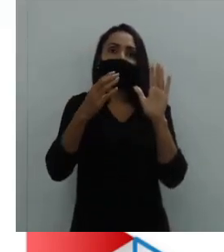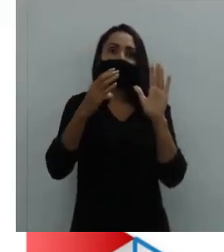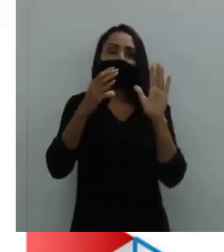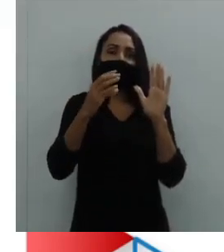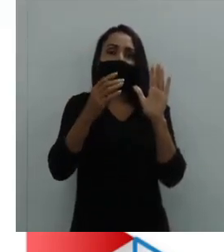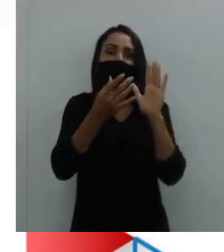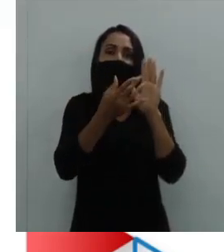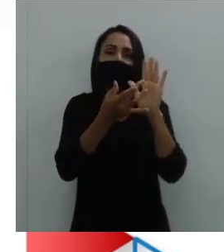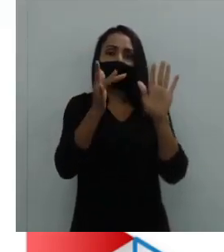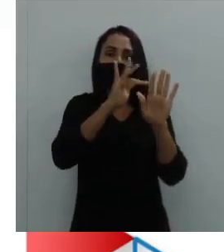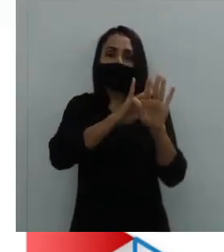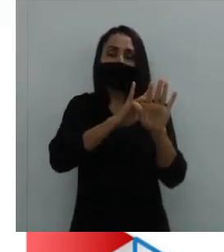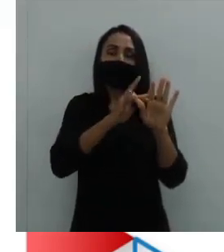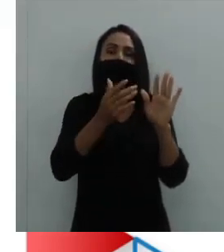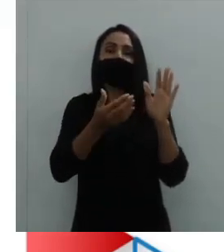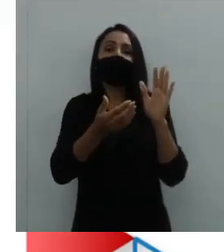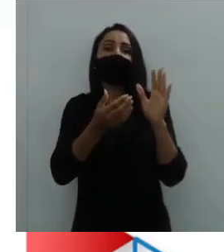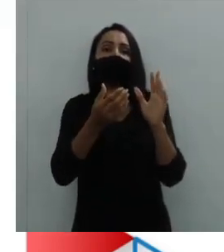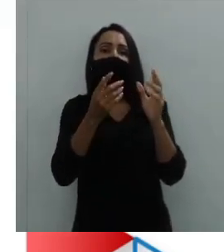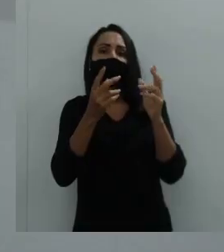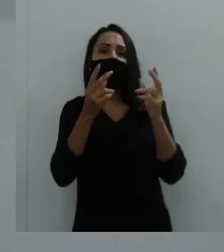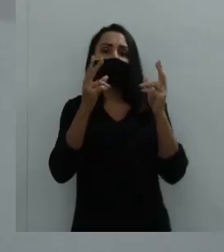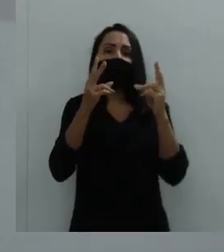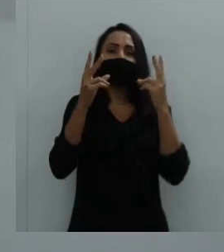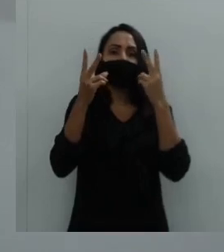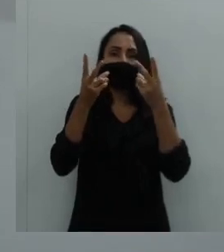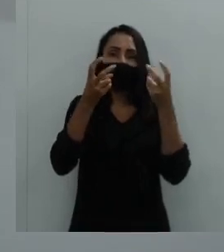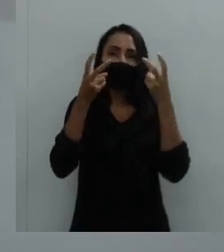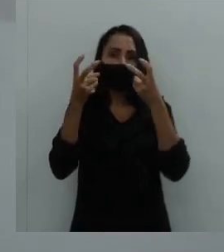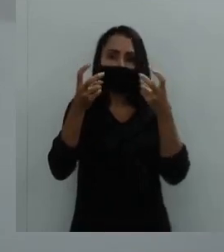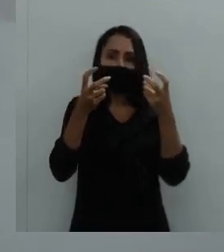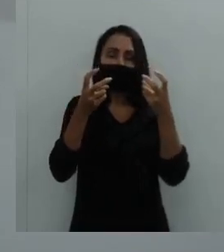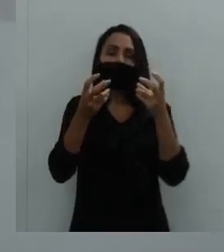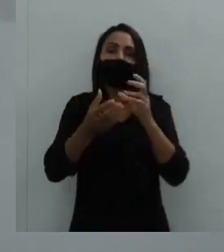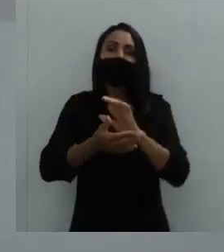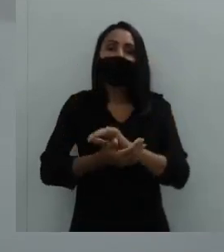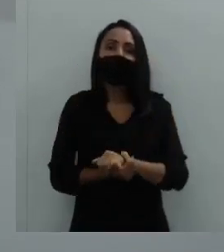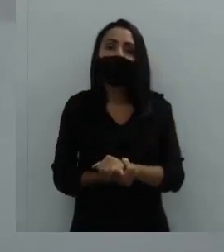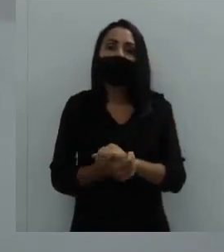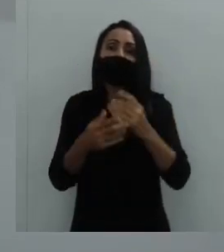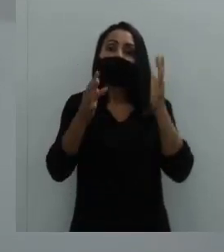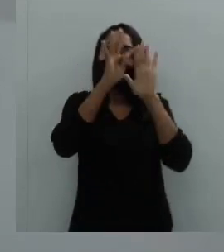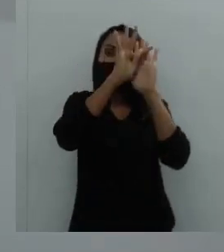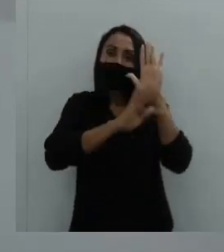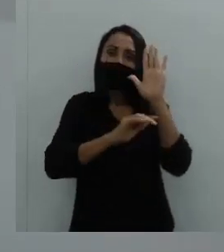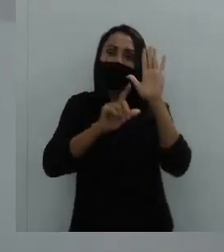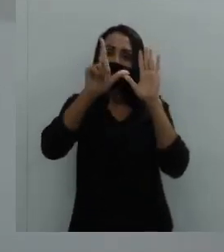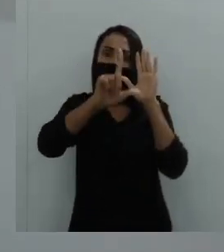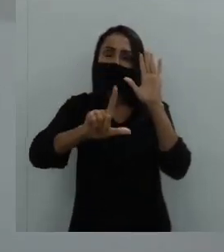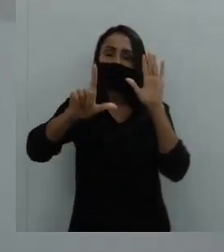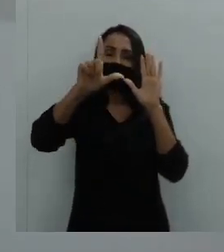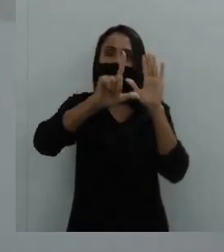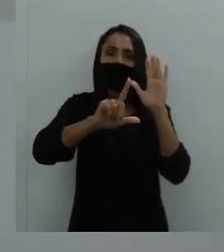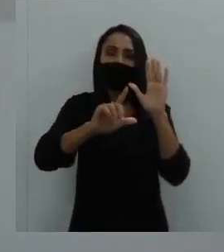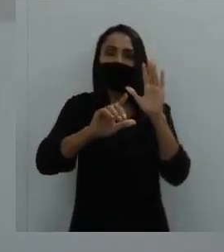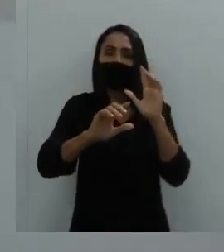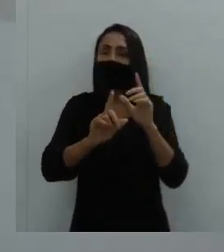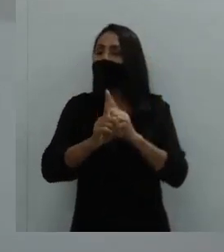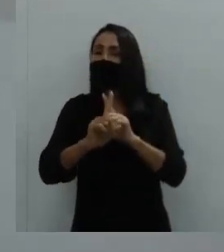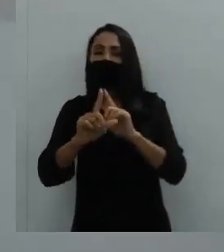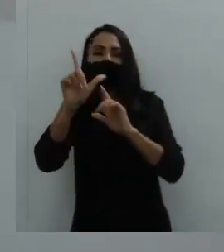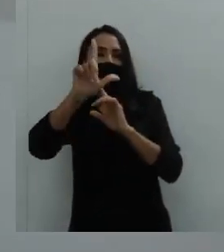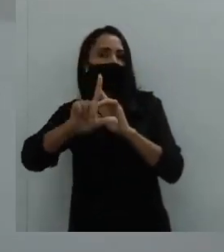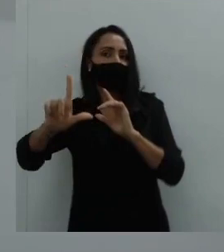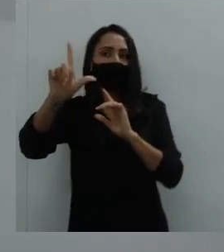de lê-lo, gostaria que mais uma vez olhassem para mim e vamos lembrar texto literário e o texto não literário. Lembram?